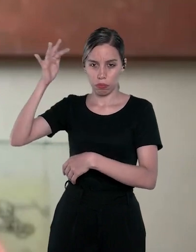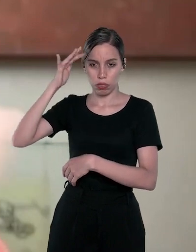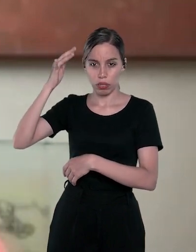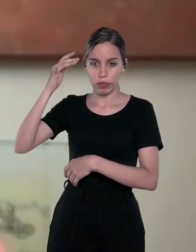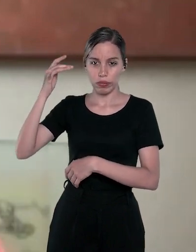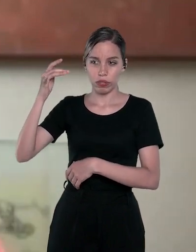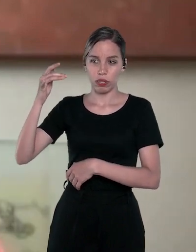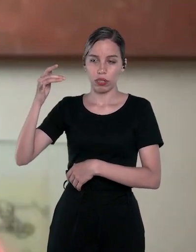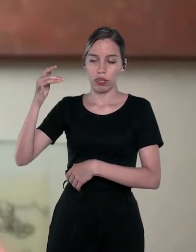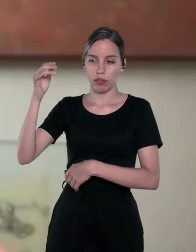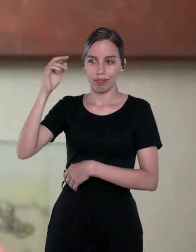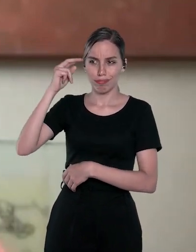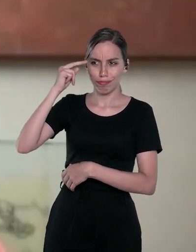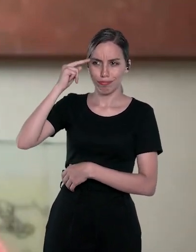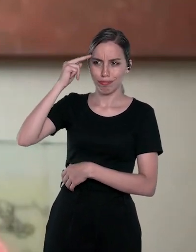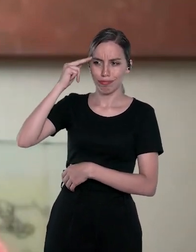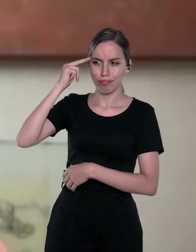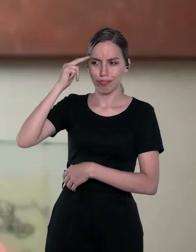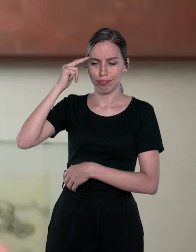a fantasia